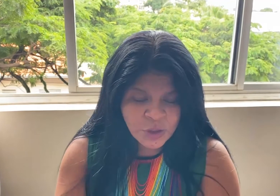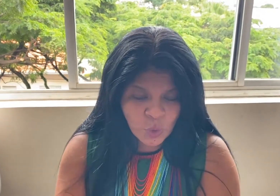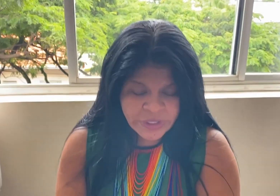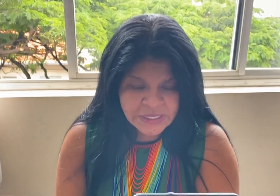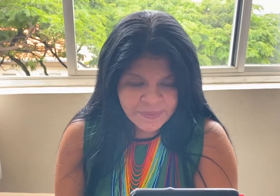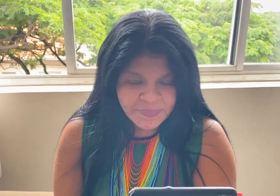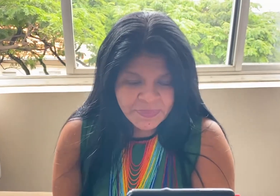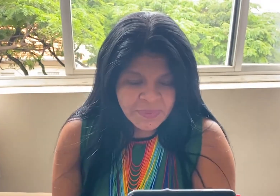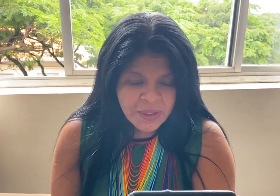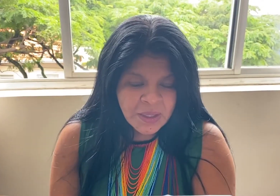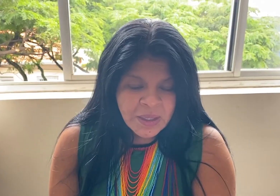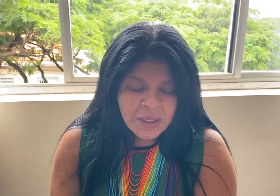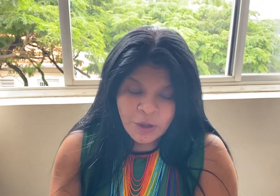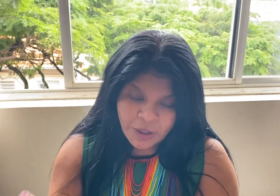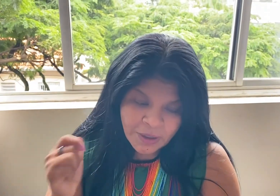desses